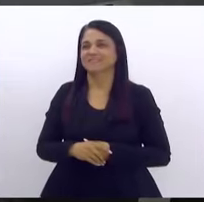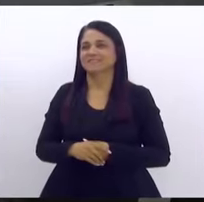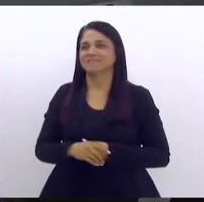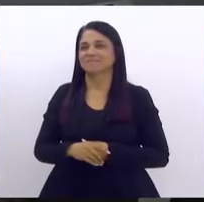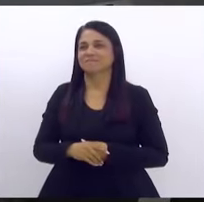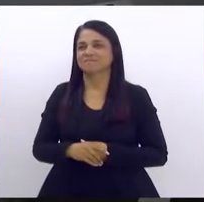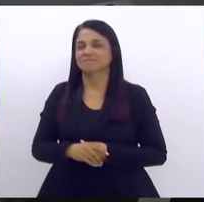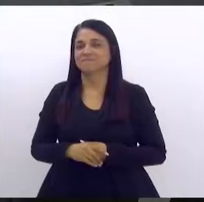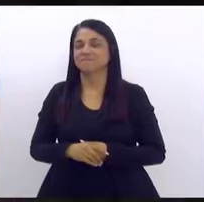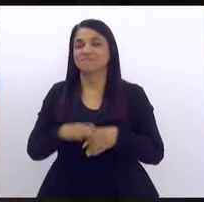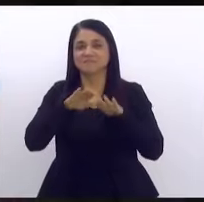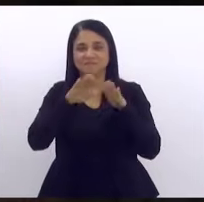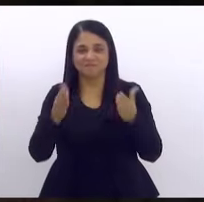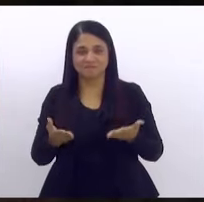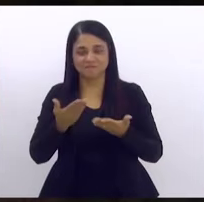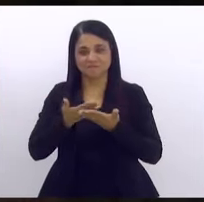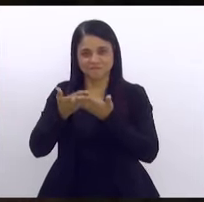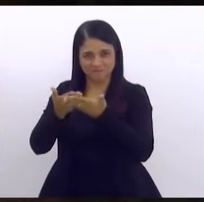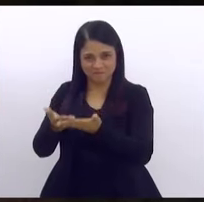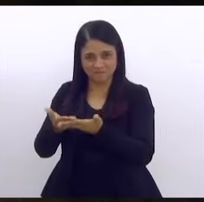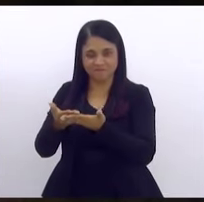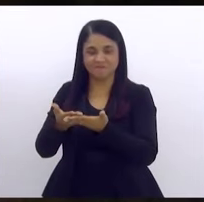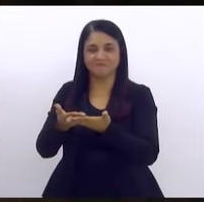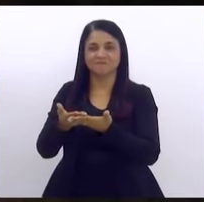Há sobre a mesa o seguinte requerimento.